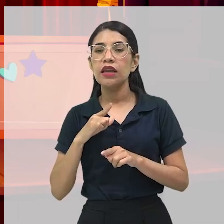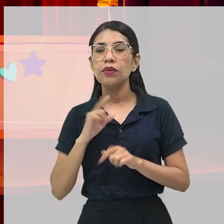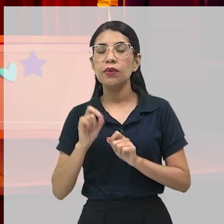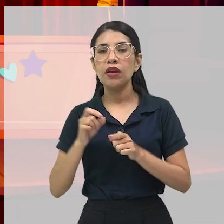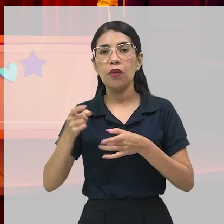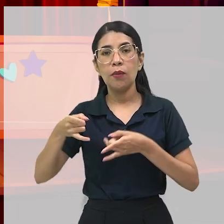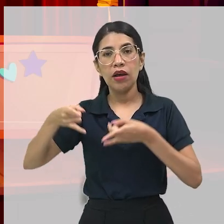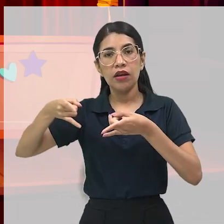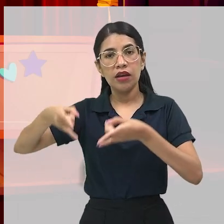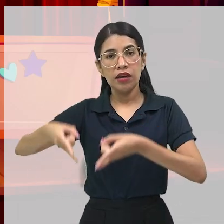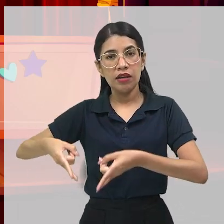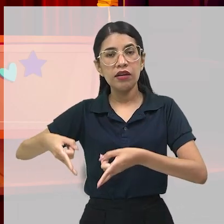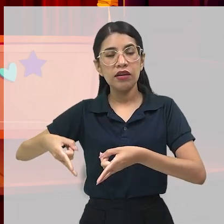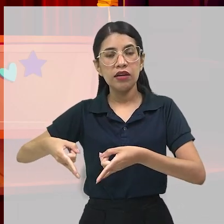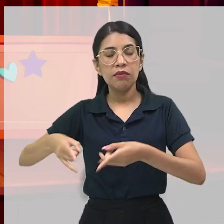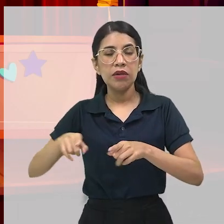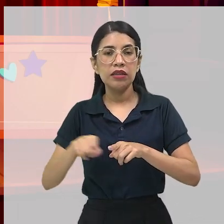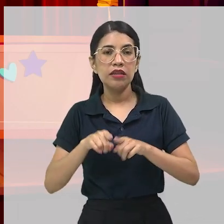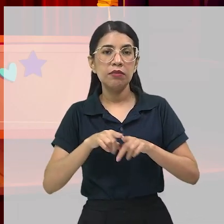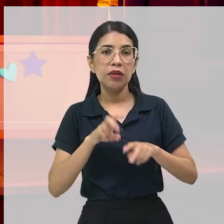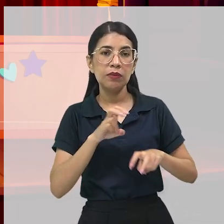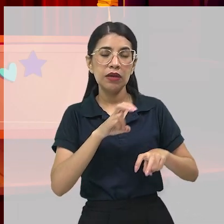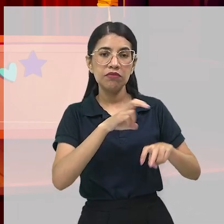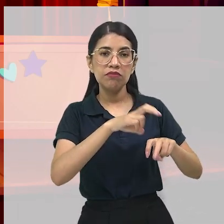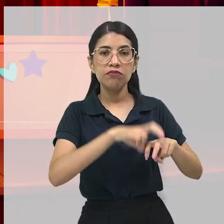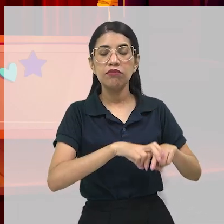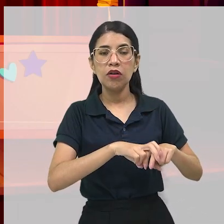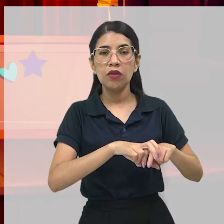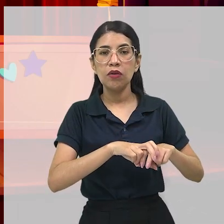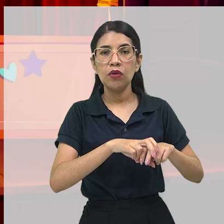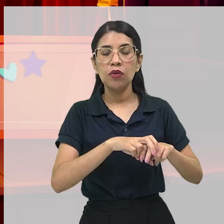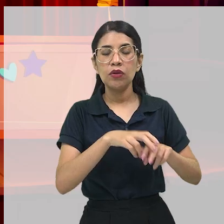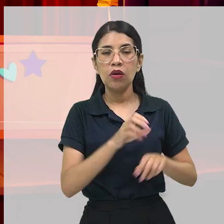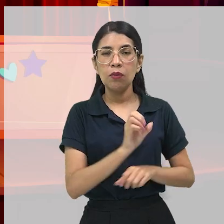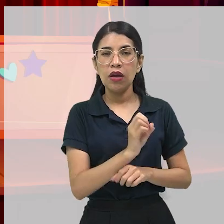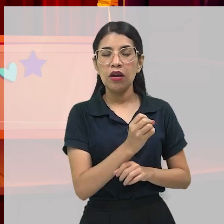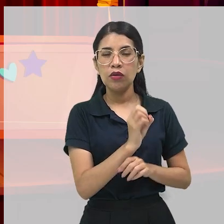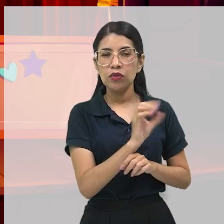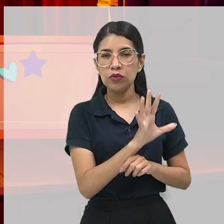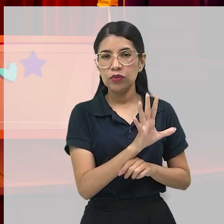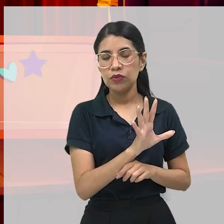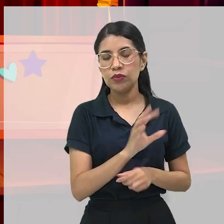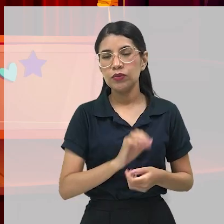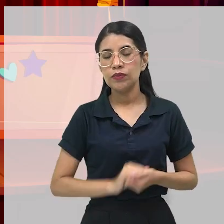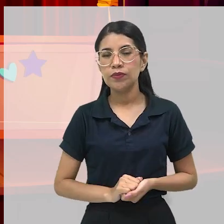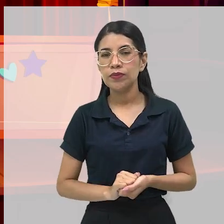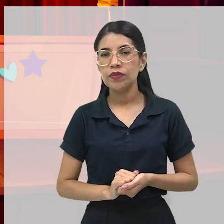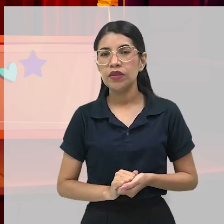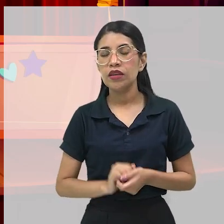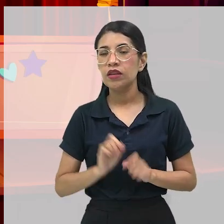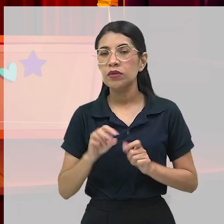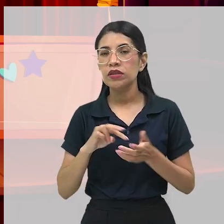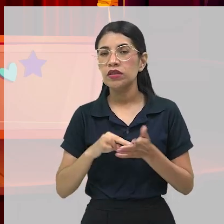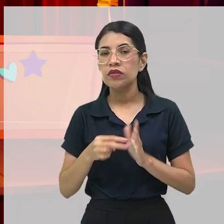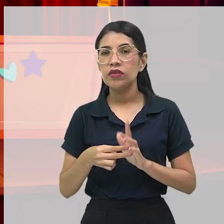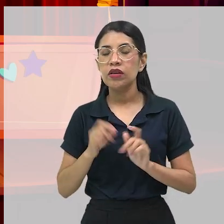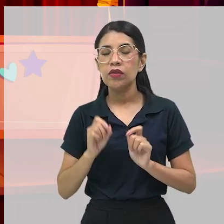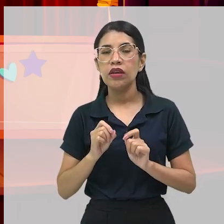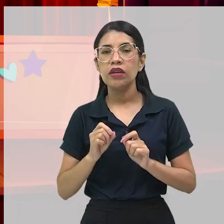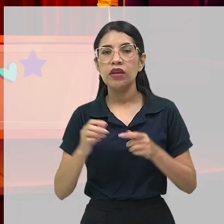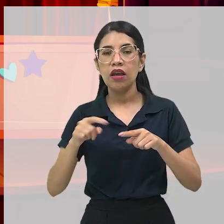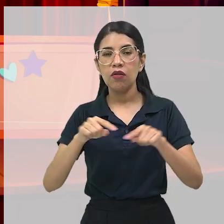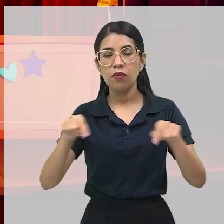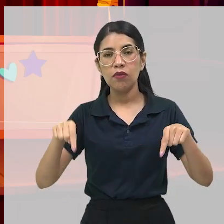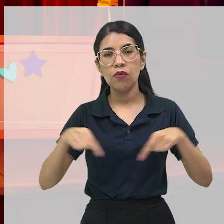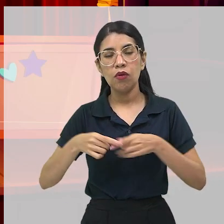cama aqui, uma poltrona, um abajur. Então, eu posso dizer que isso aqui é um